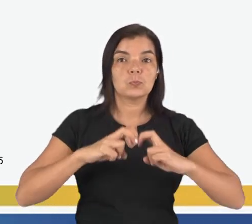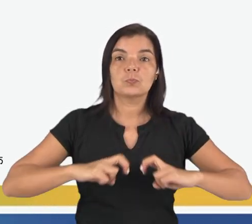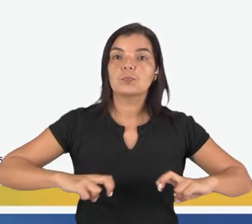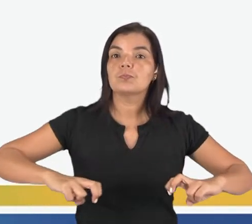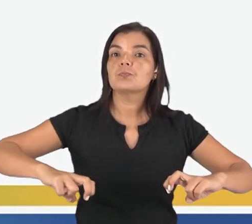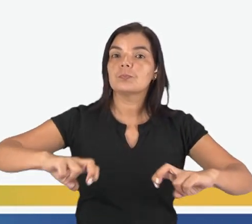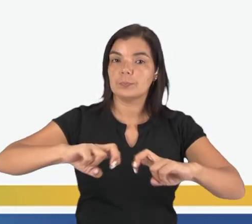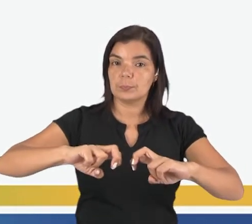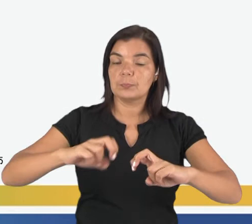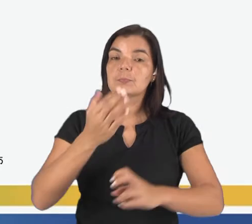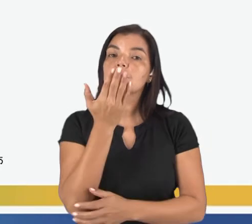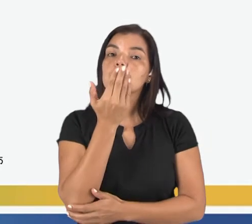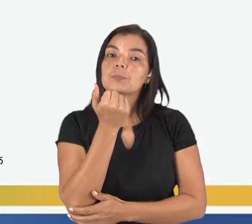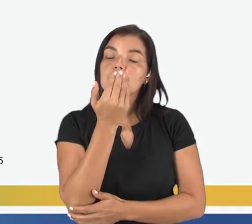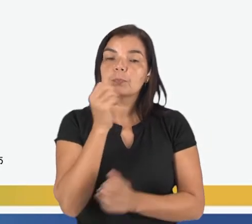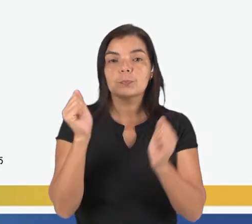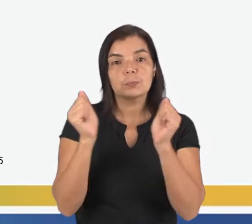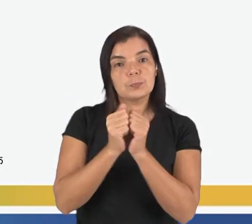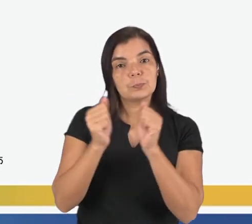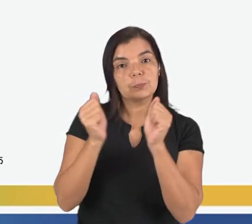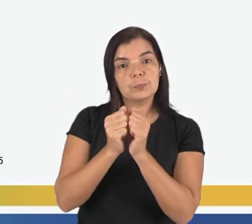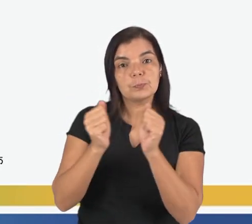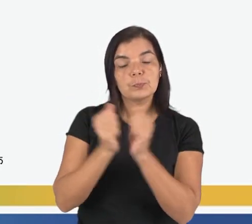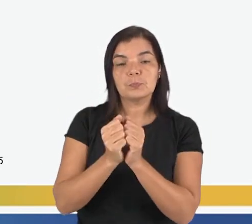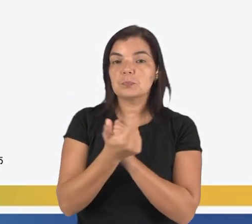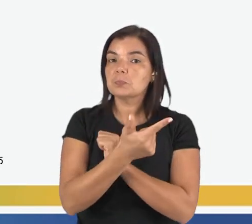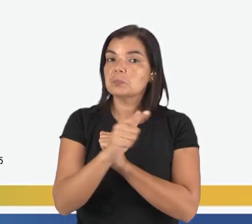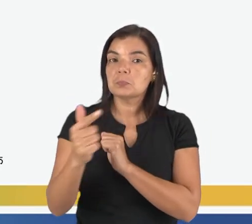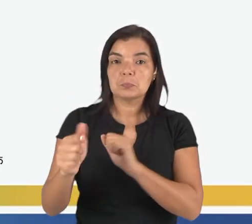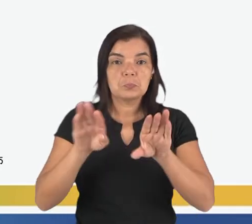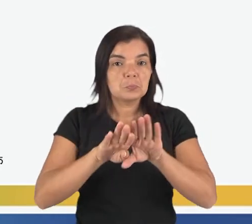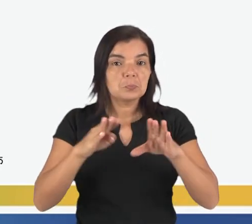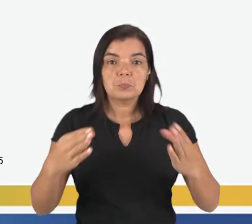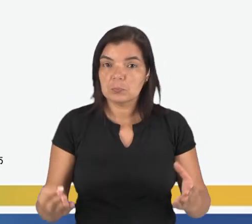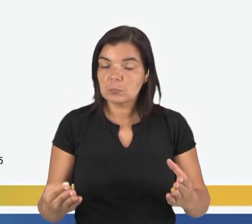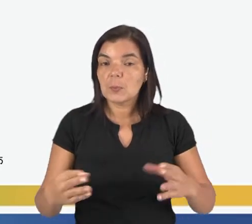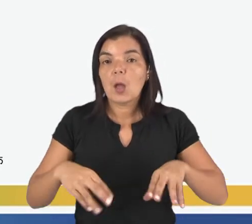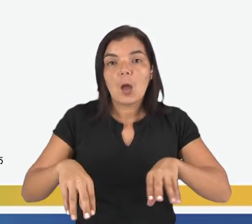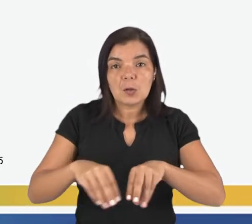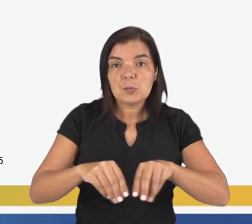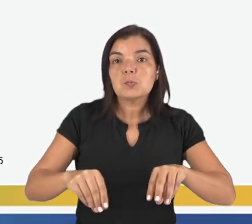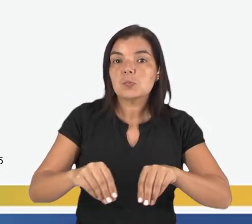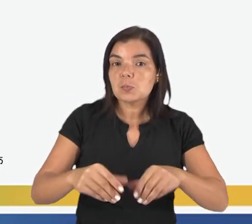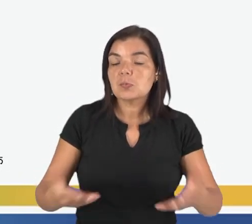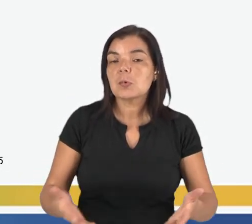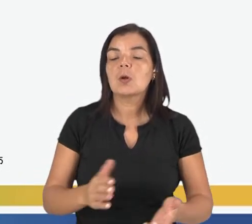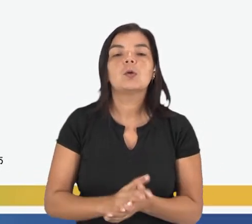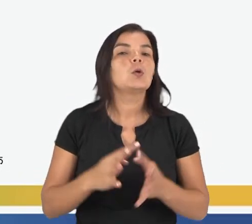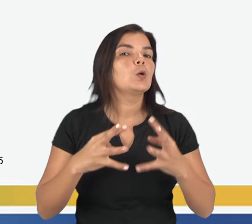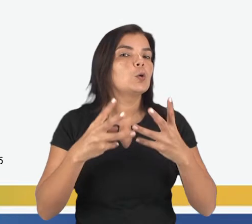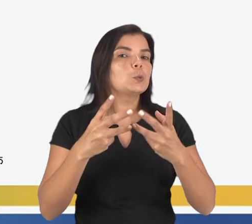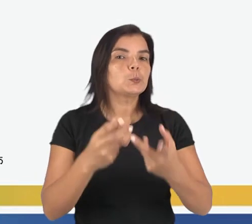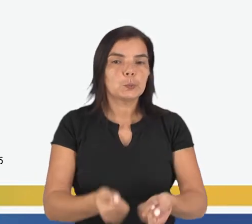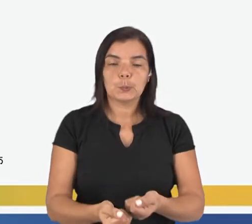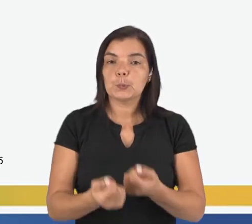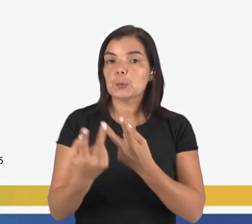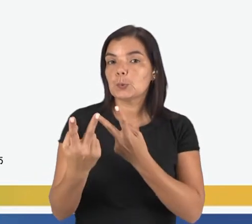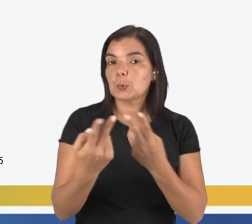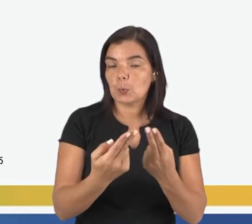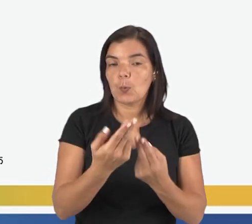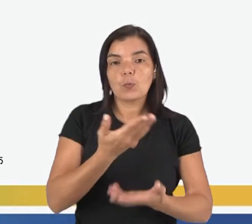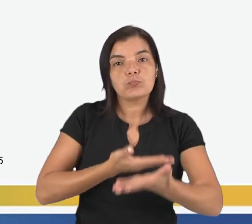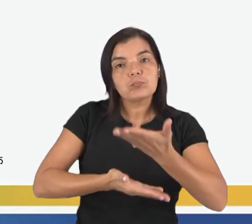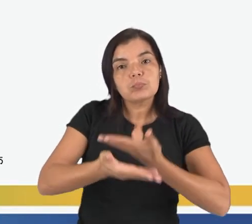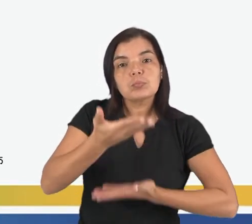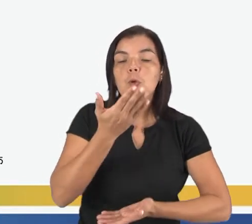da comida, comiam juntos, não tinha mesa, era ao chão mesmo, né? E todos comiam da mesma comida,